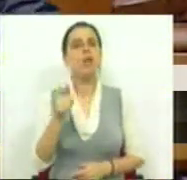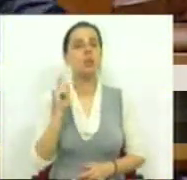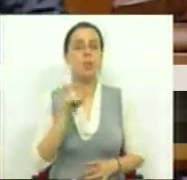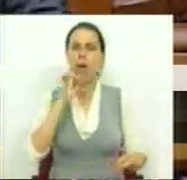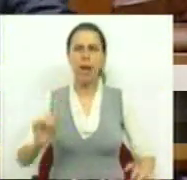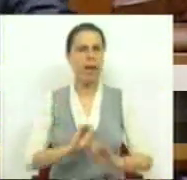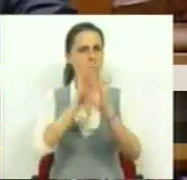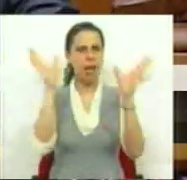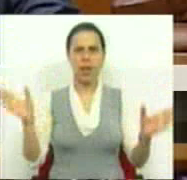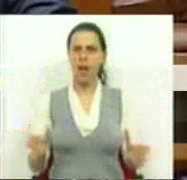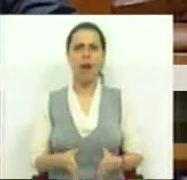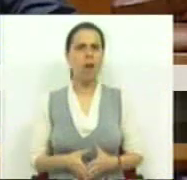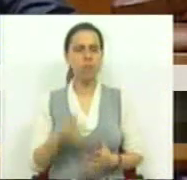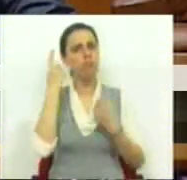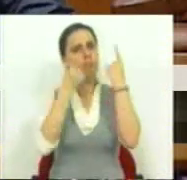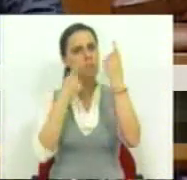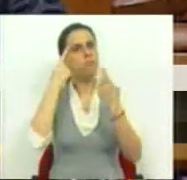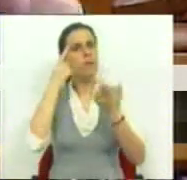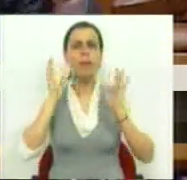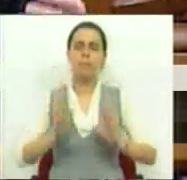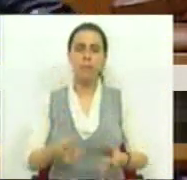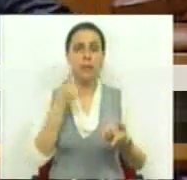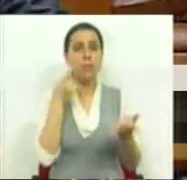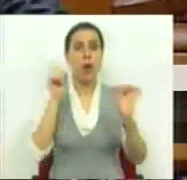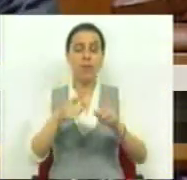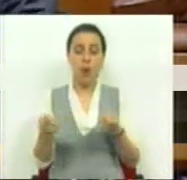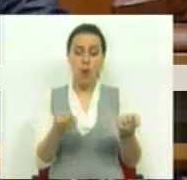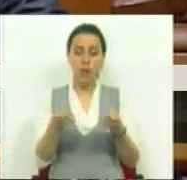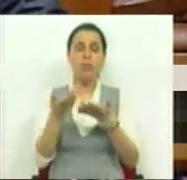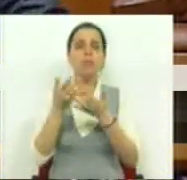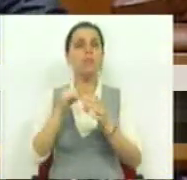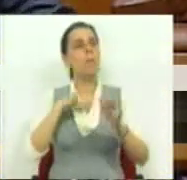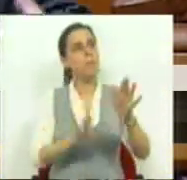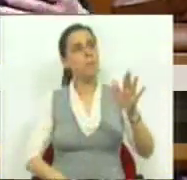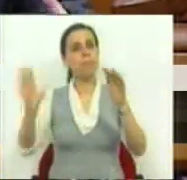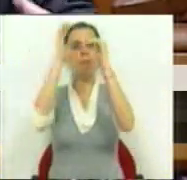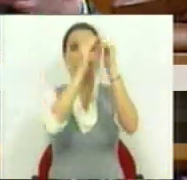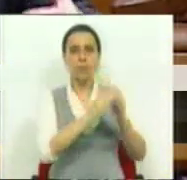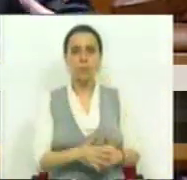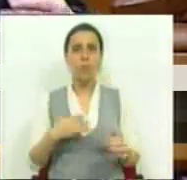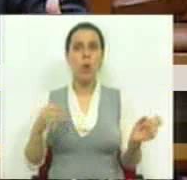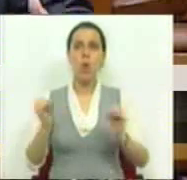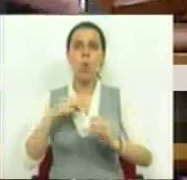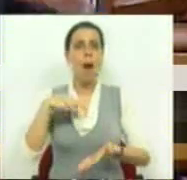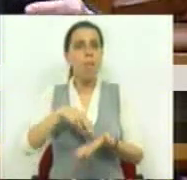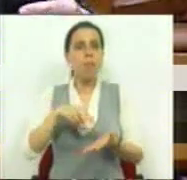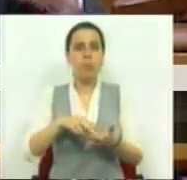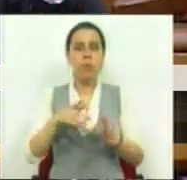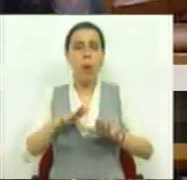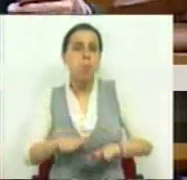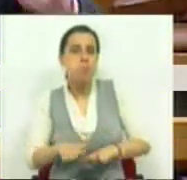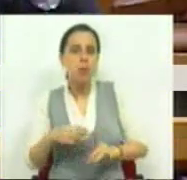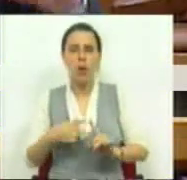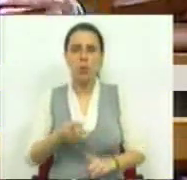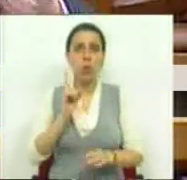Esquerda é clara acerca disso. Pensamos que é necessária uma reorganização administrativa do país, não temos nenhuma posição